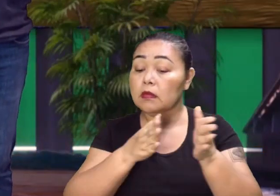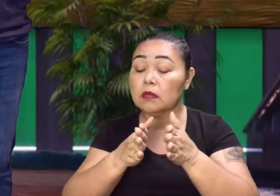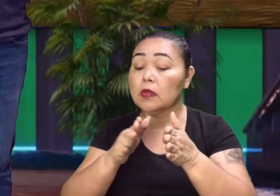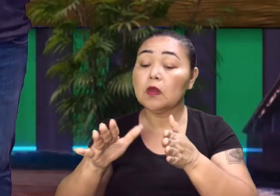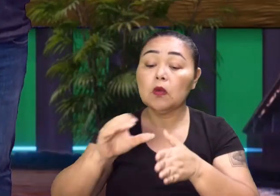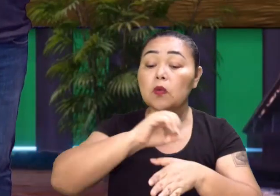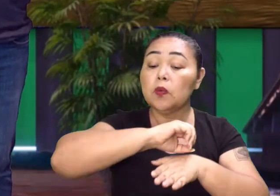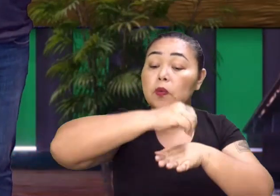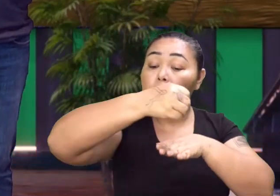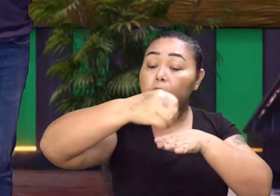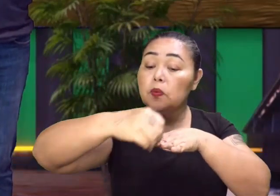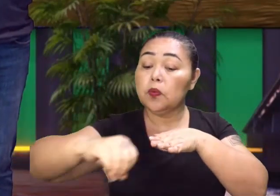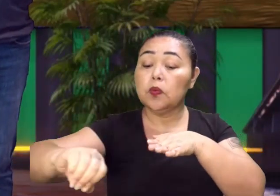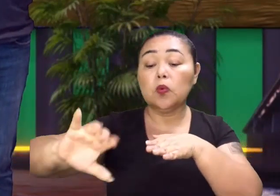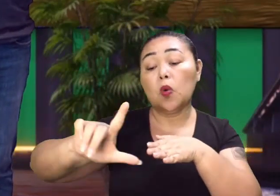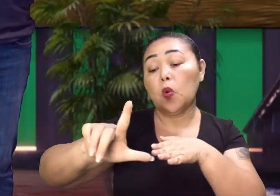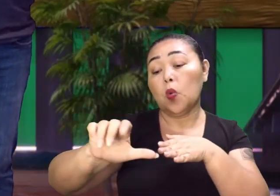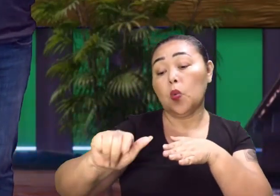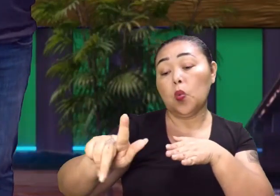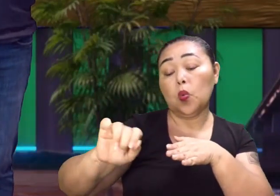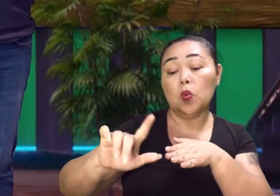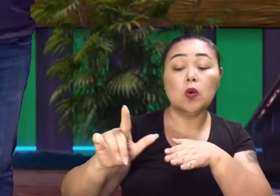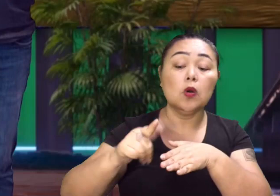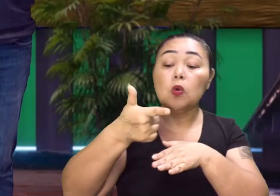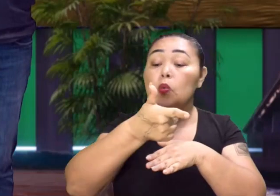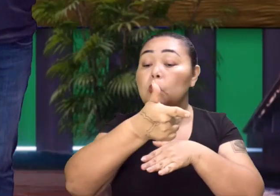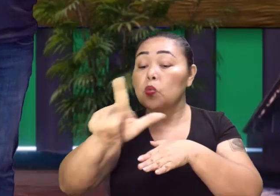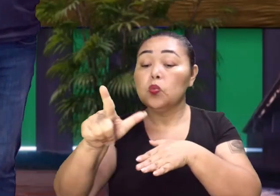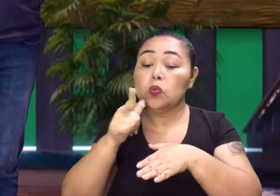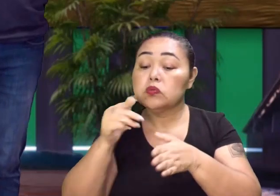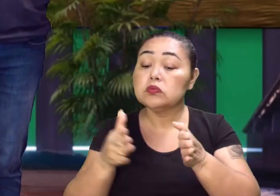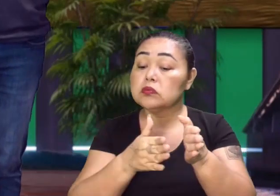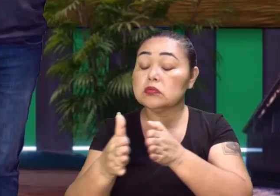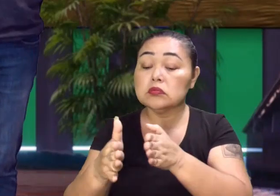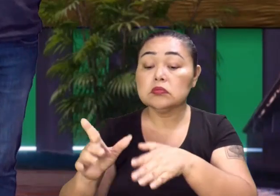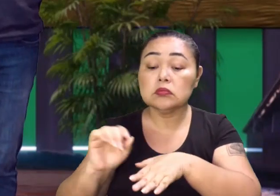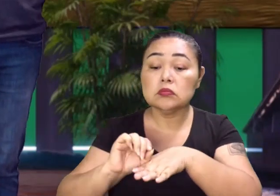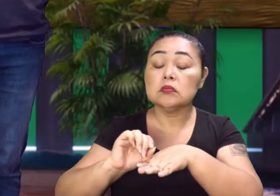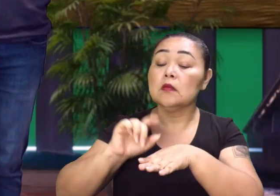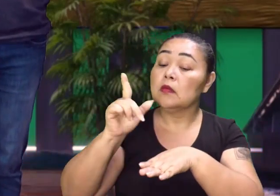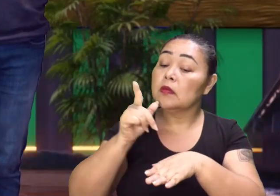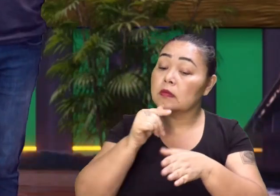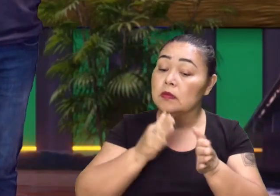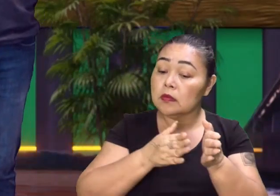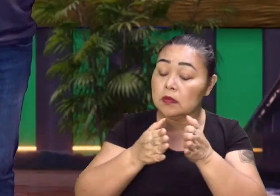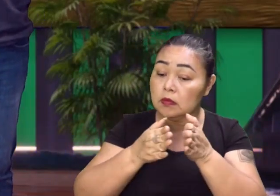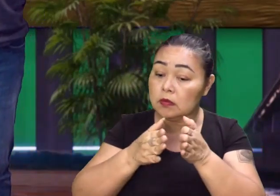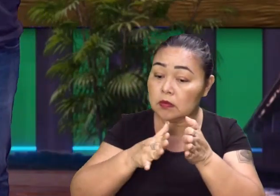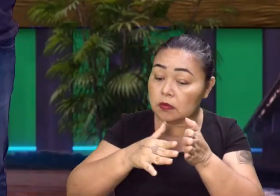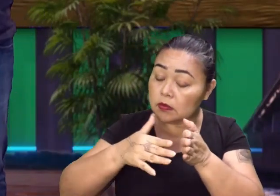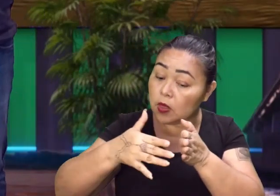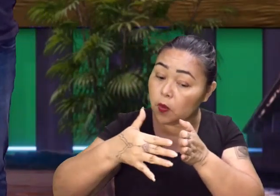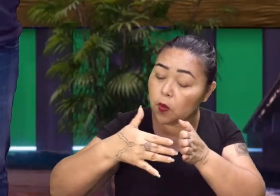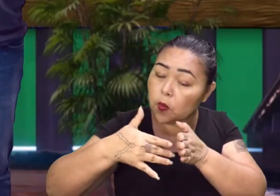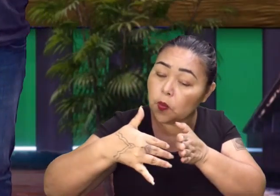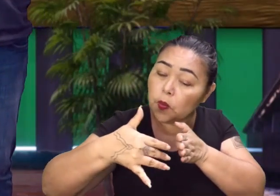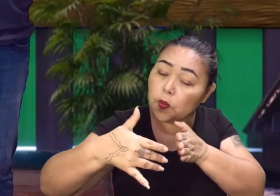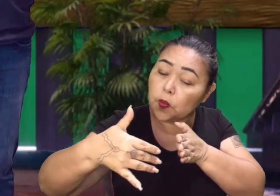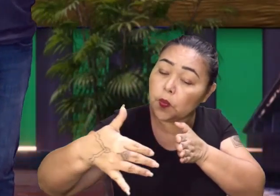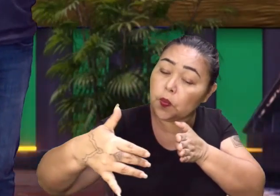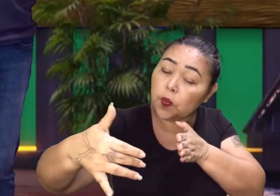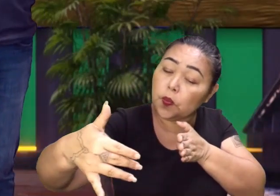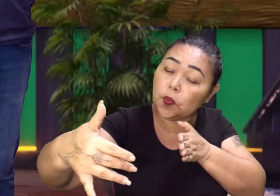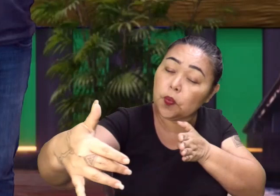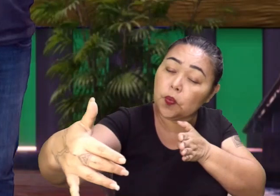no oceano, ou no lago, ou no rio de maior parte. Se esse rio tiver um largo caminho,